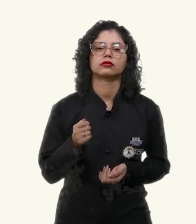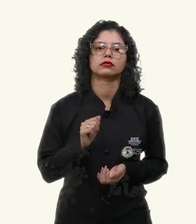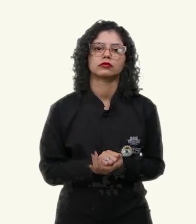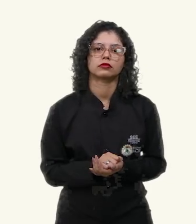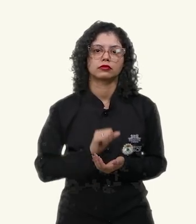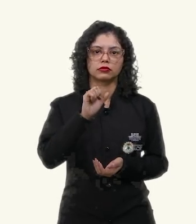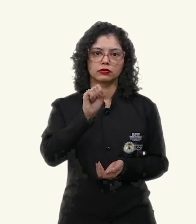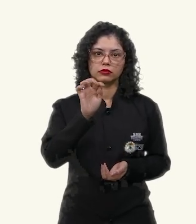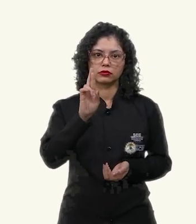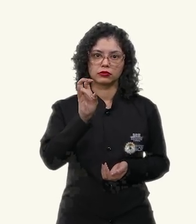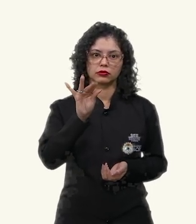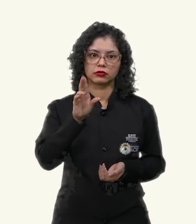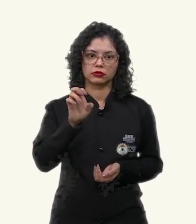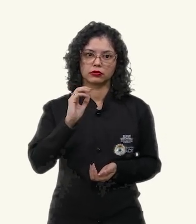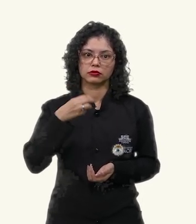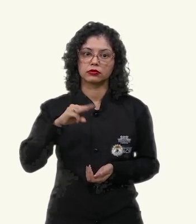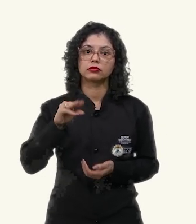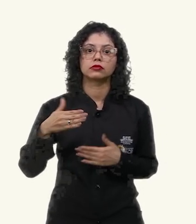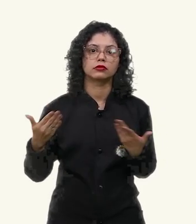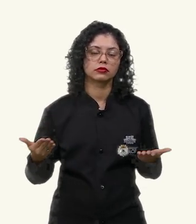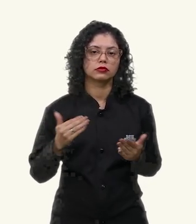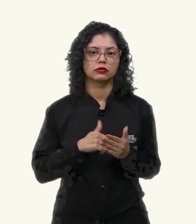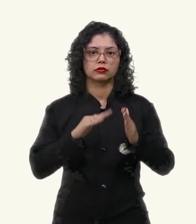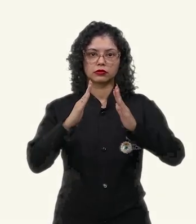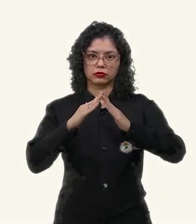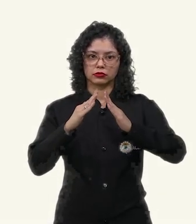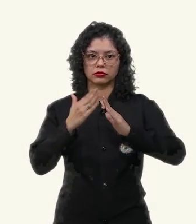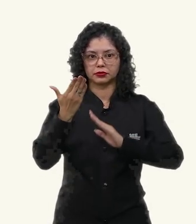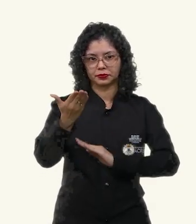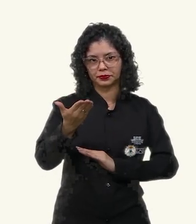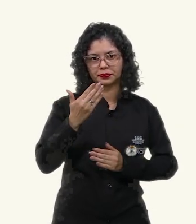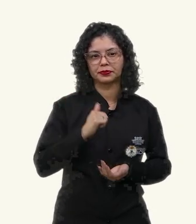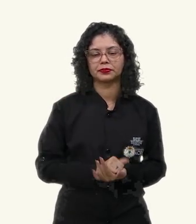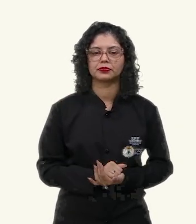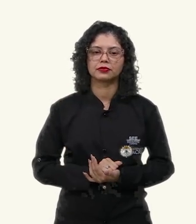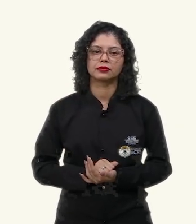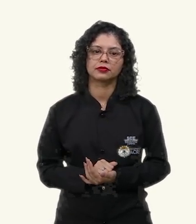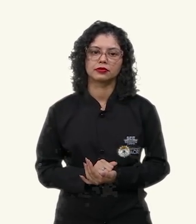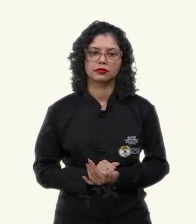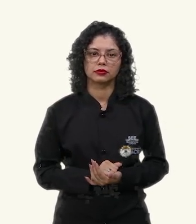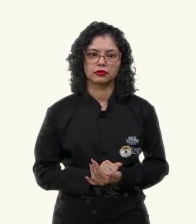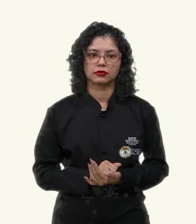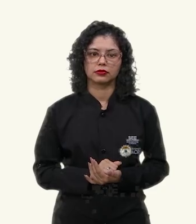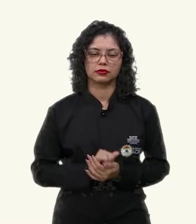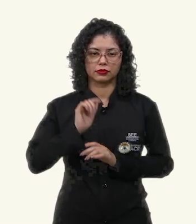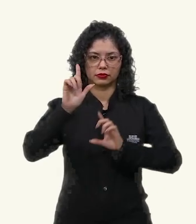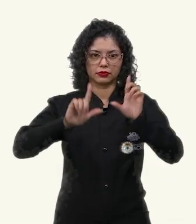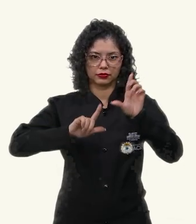satélite para quem, gente? Para a casa de vocês, né? Para a casa ali dos